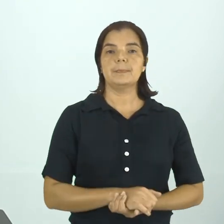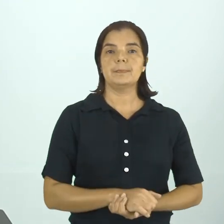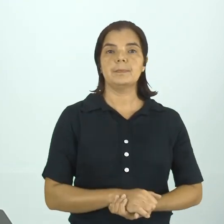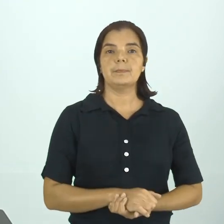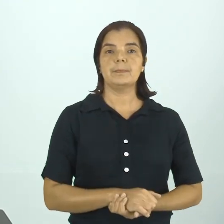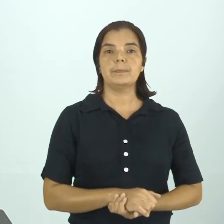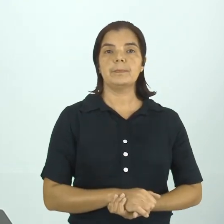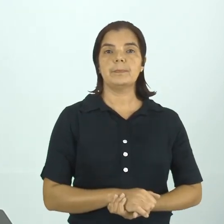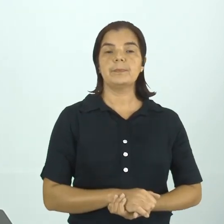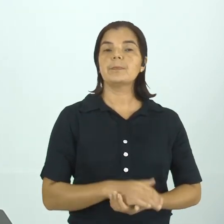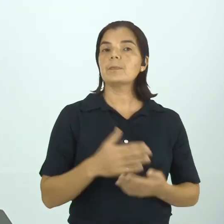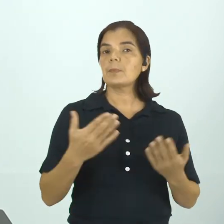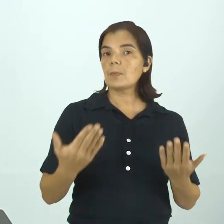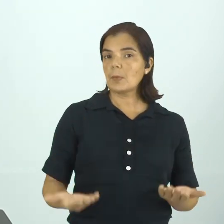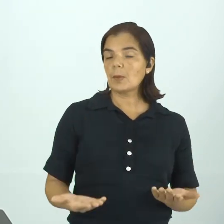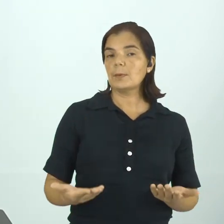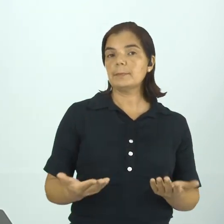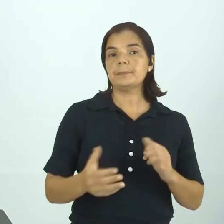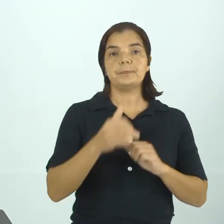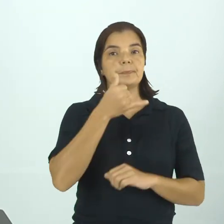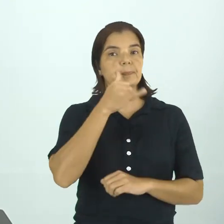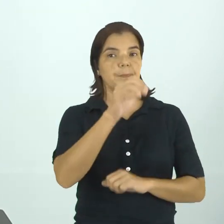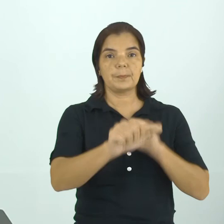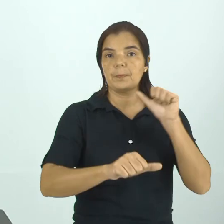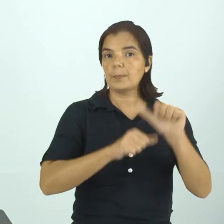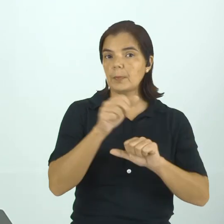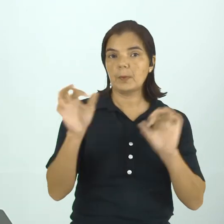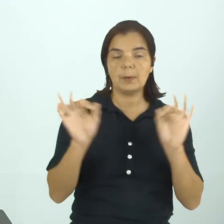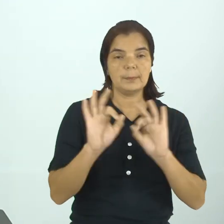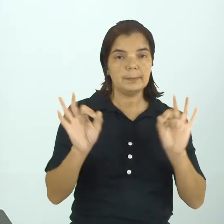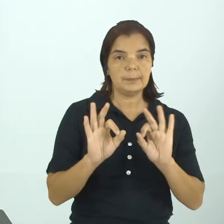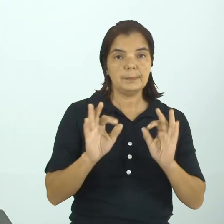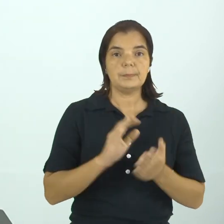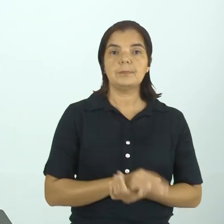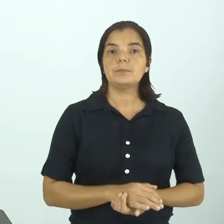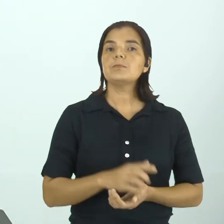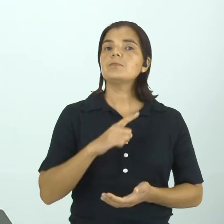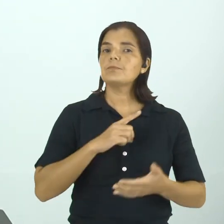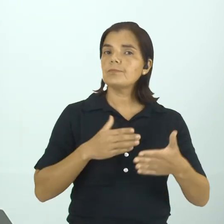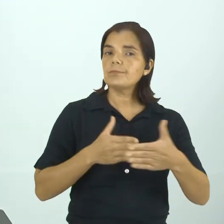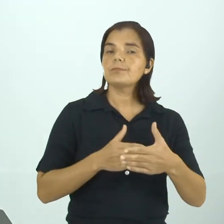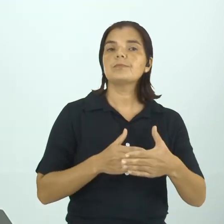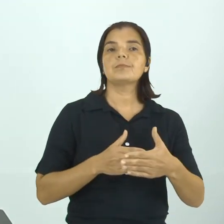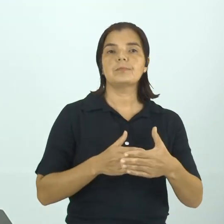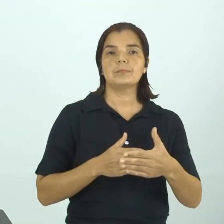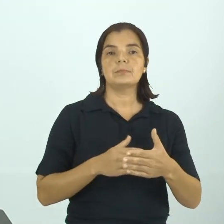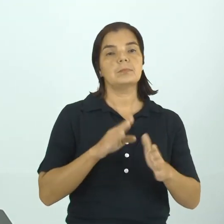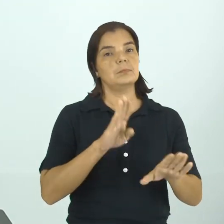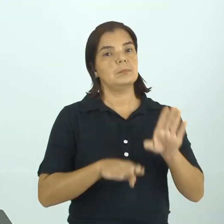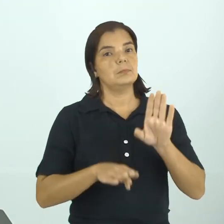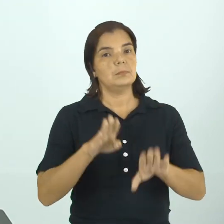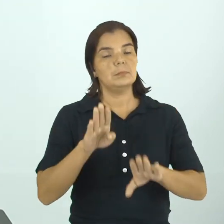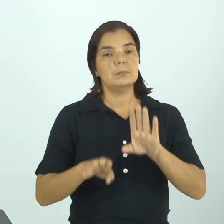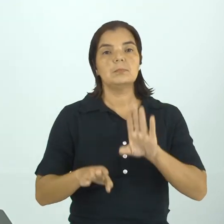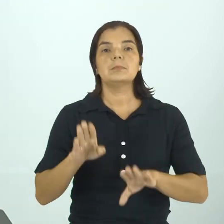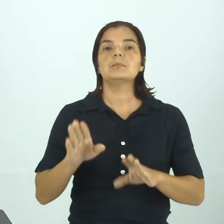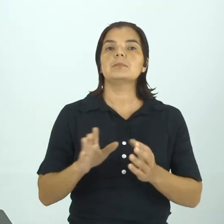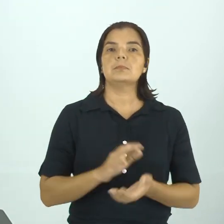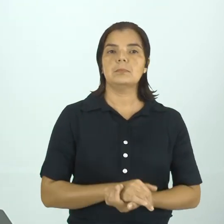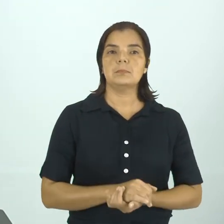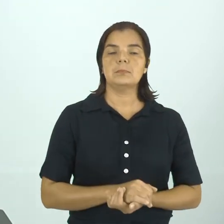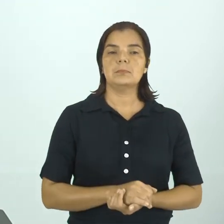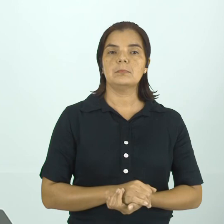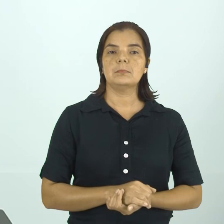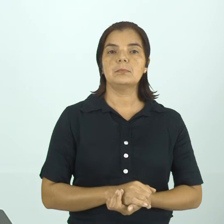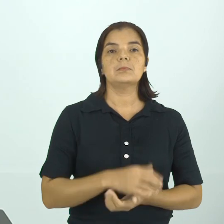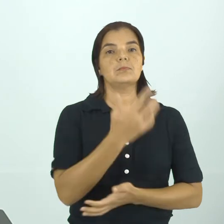renovável. E já a energia não renovável são aquelas que têm um limite, né? Apesar de ser